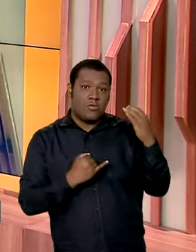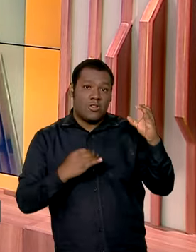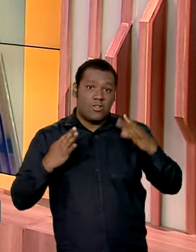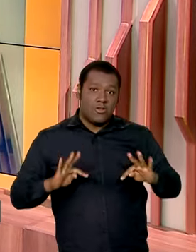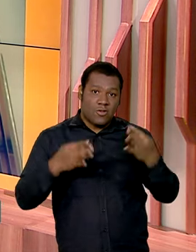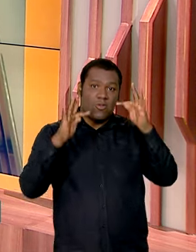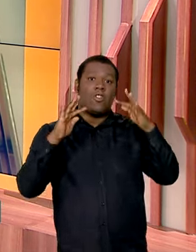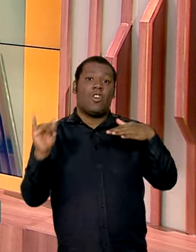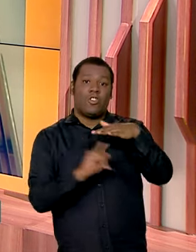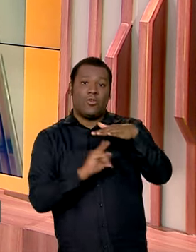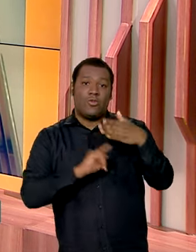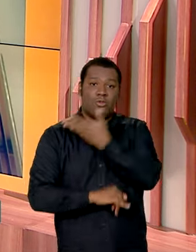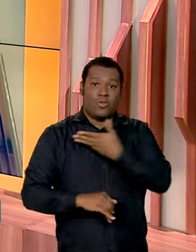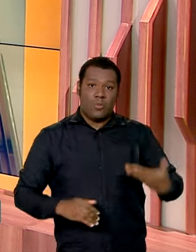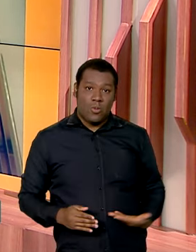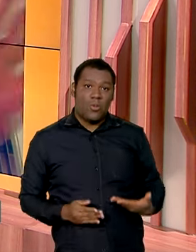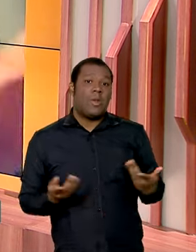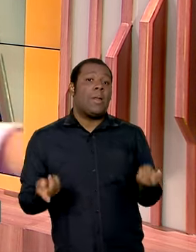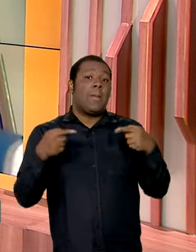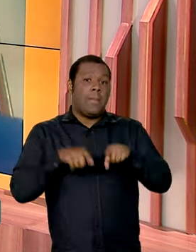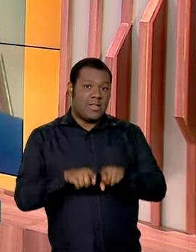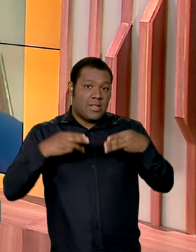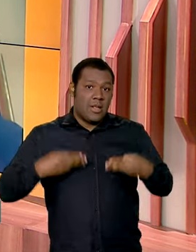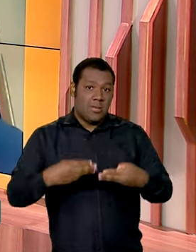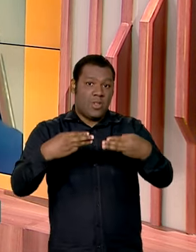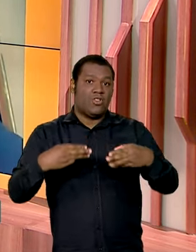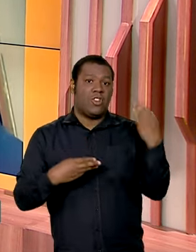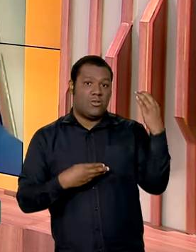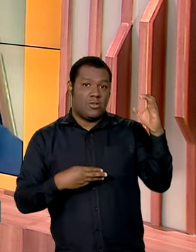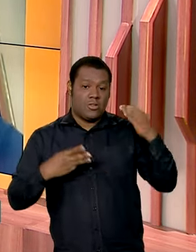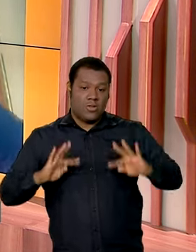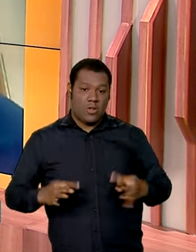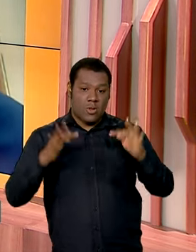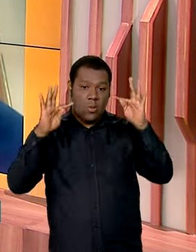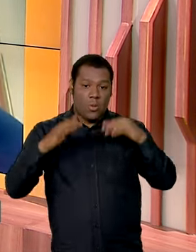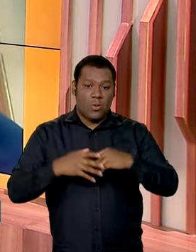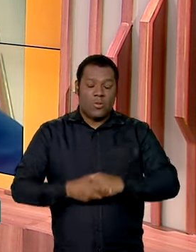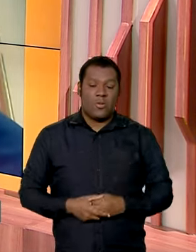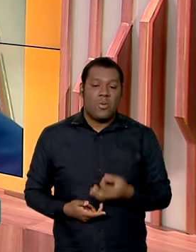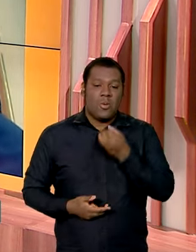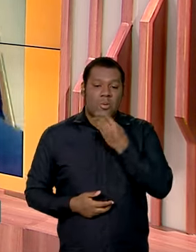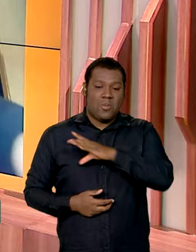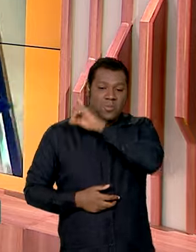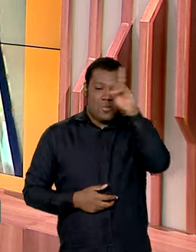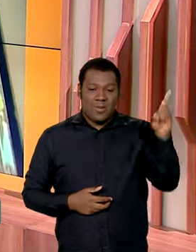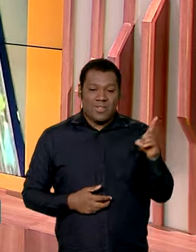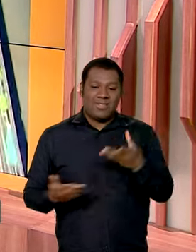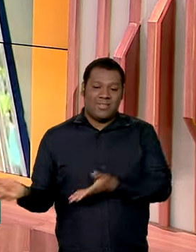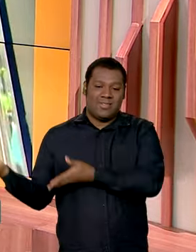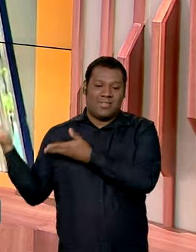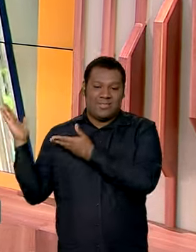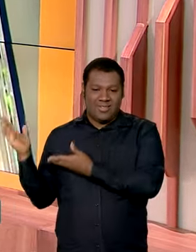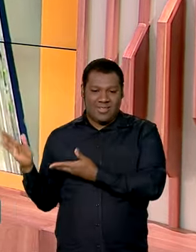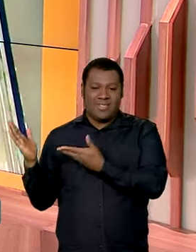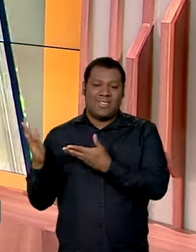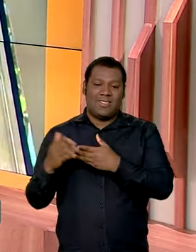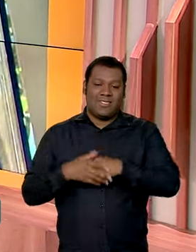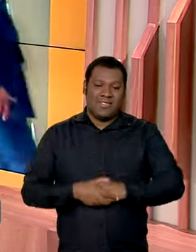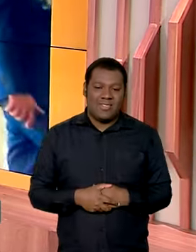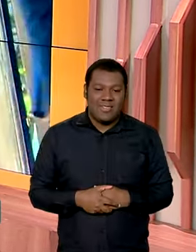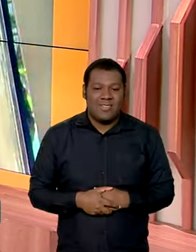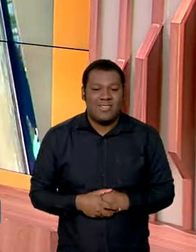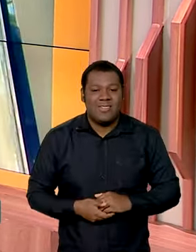órgão ligado ao Ministério da Ciência, Tecnologia e Inovação. Bom dia, diretor. Obrigado pela participação no nosso programa.